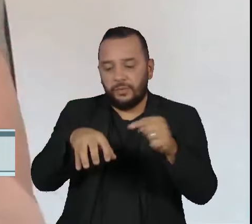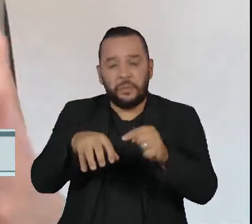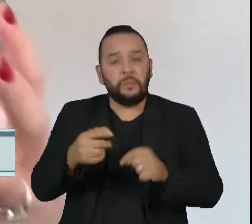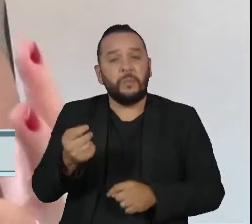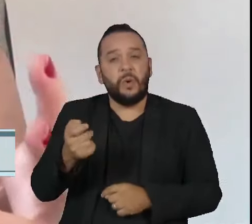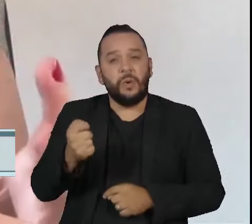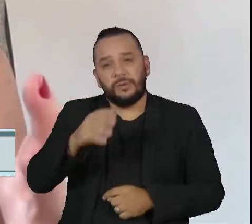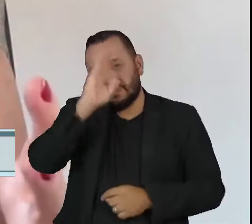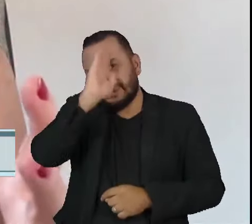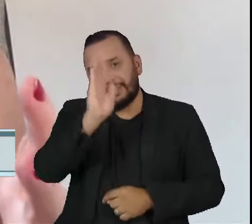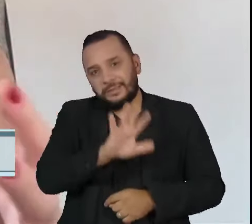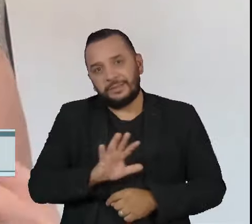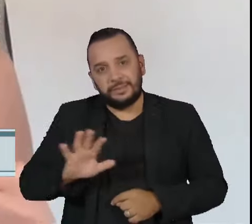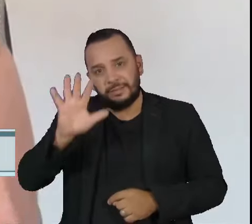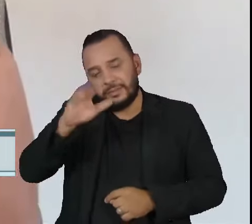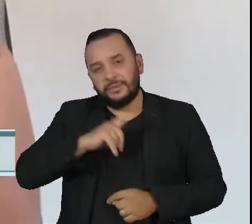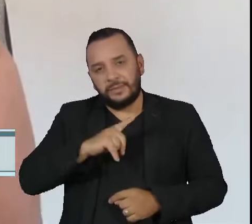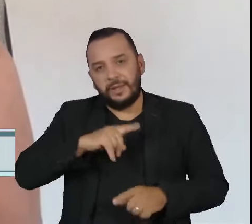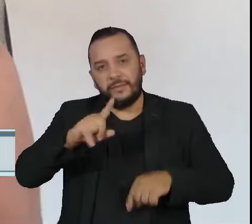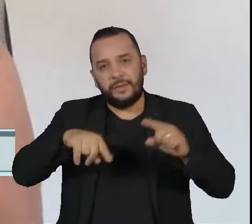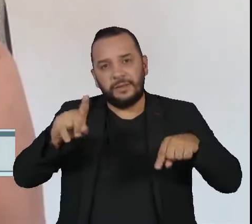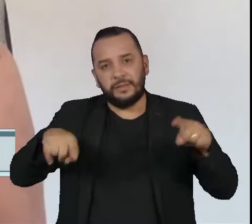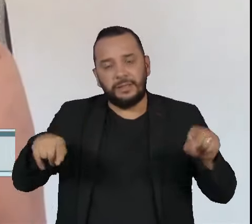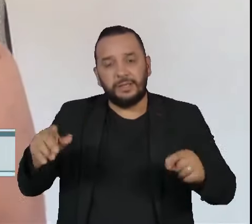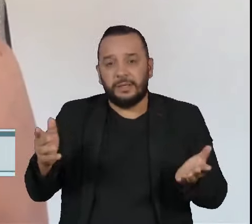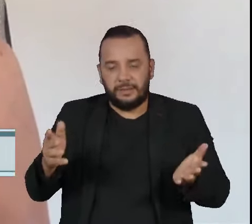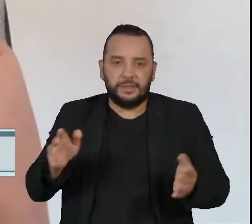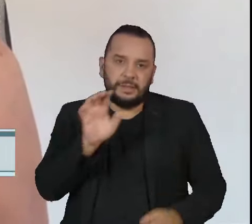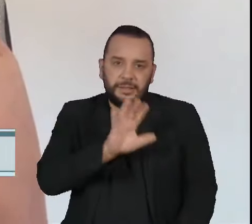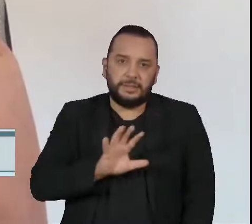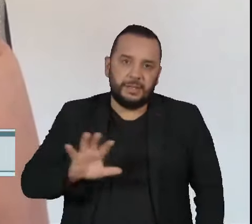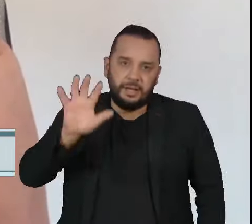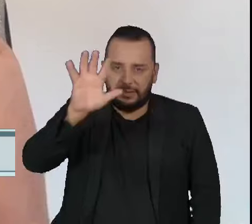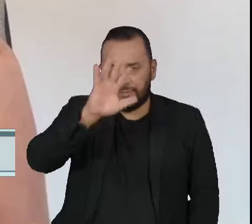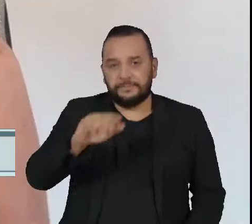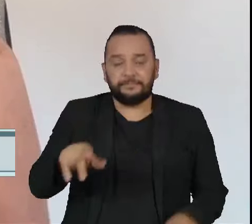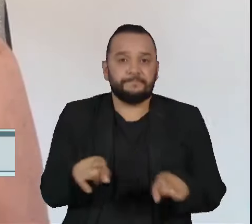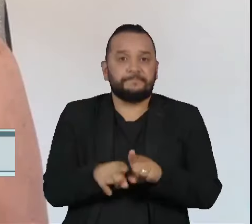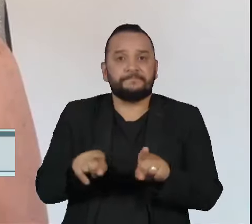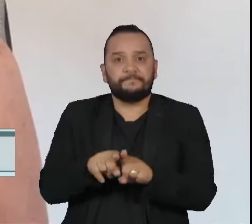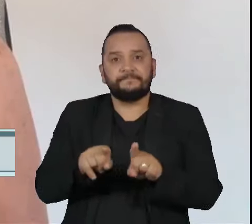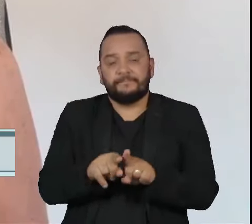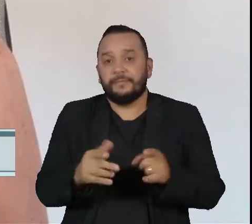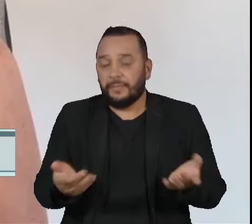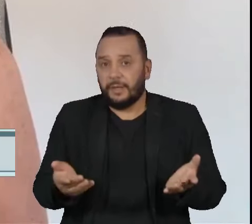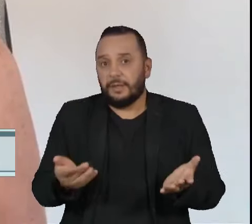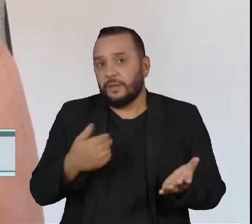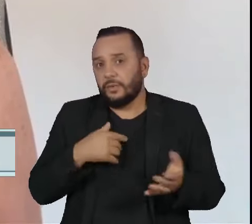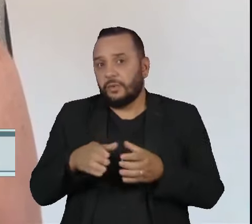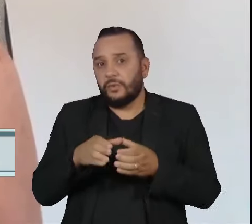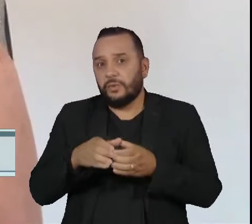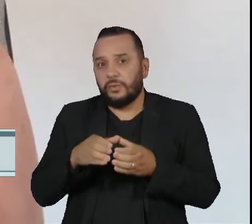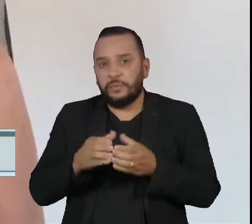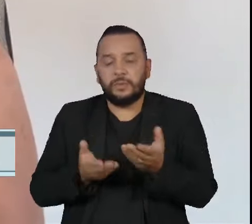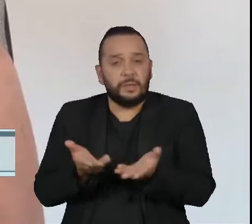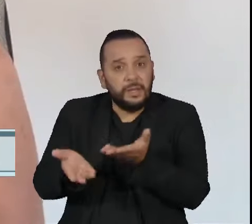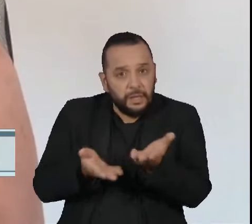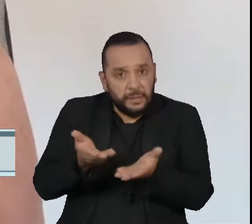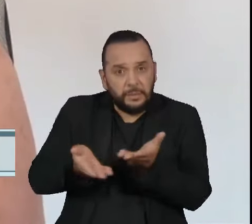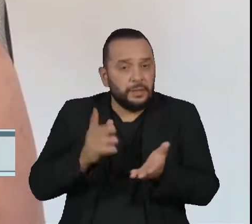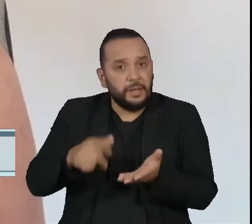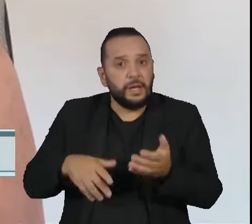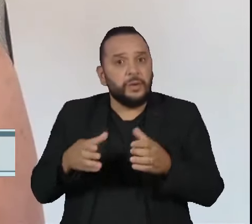de acordo com o estado, né? E também porque as equipes desses centros de tratamento, que deveriam ser